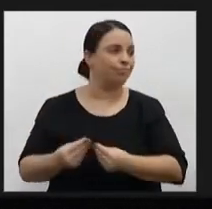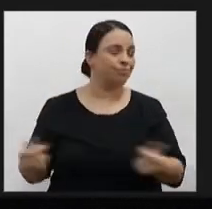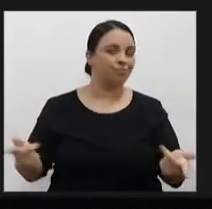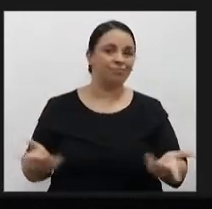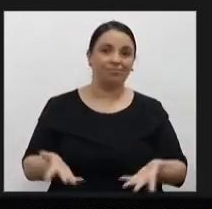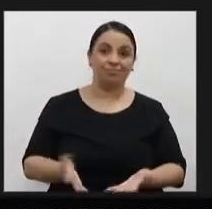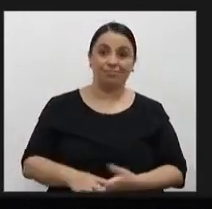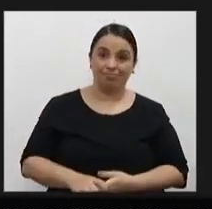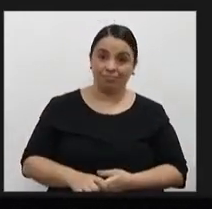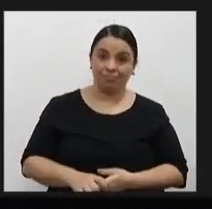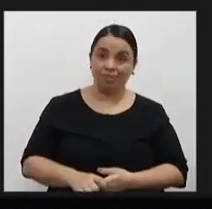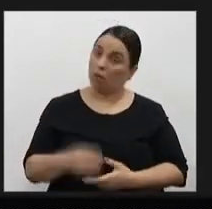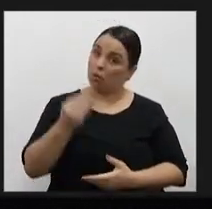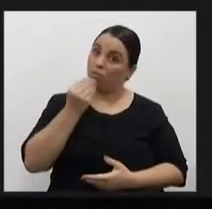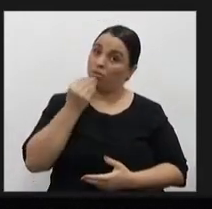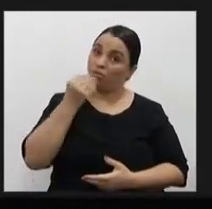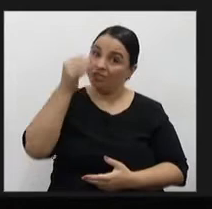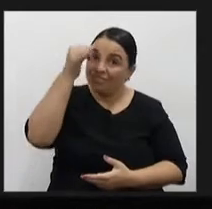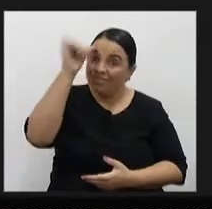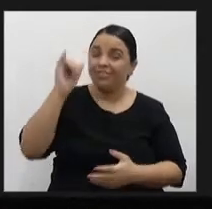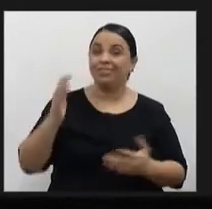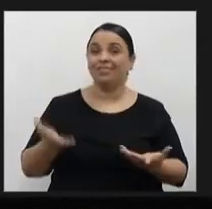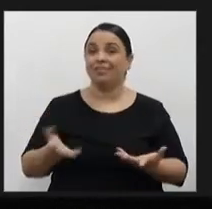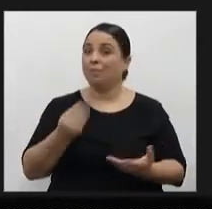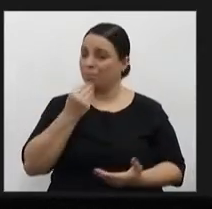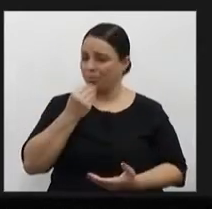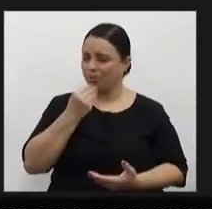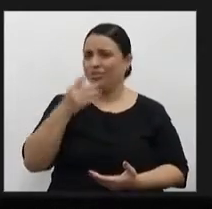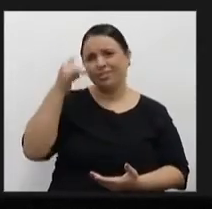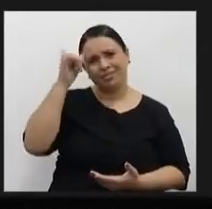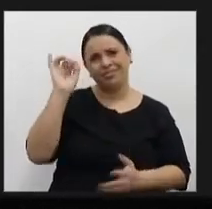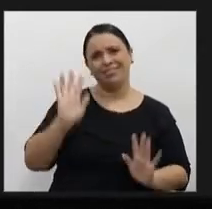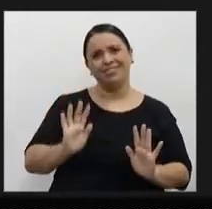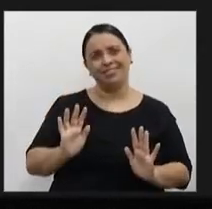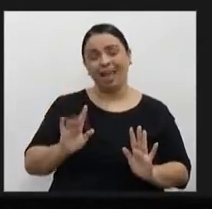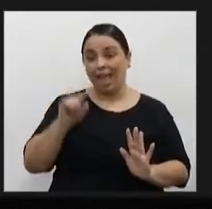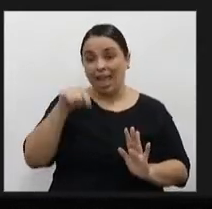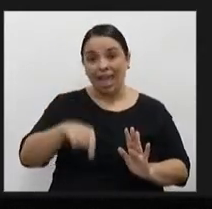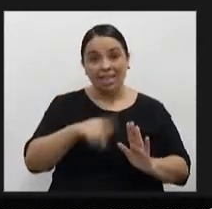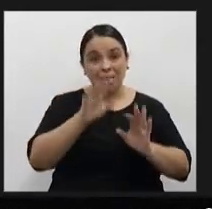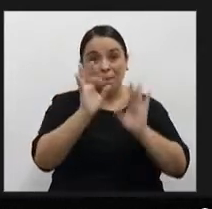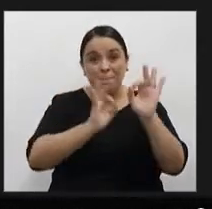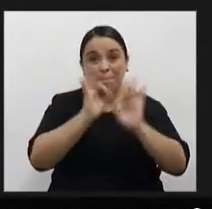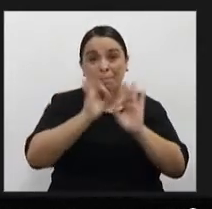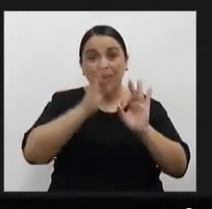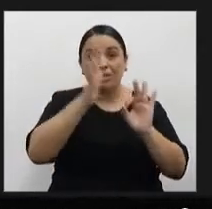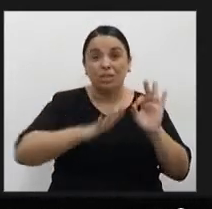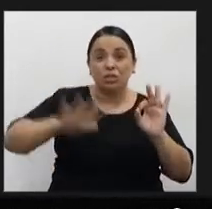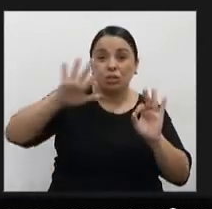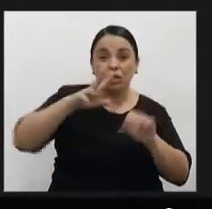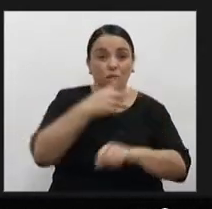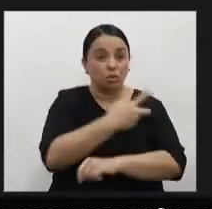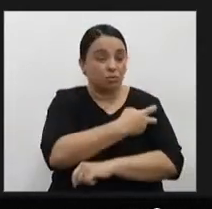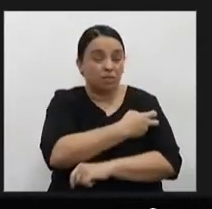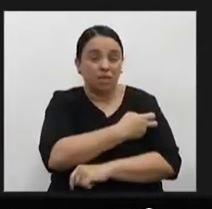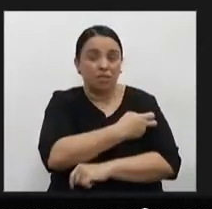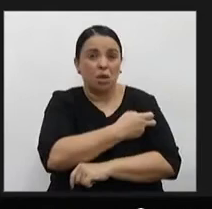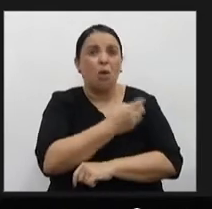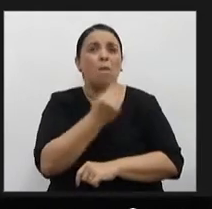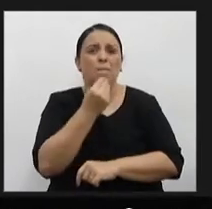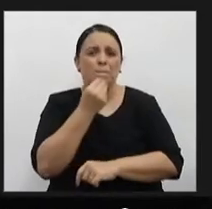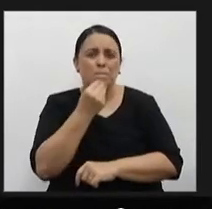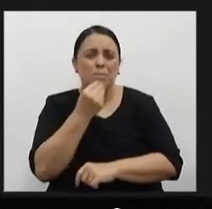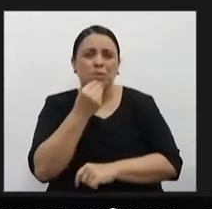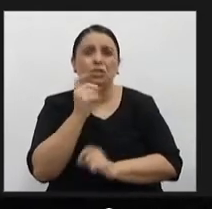ser evitadas. E poderia ter sido evitado dentro desse Plano Nacional de Imunização a questão da pessoa